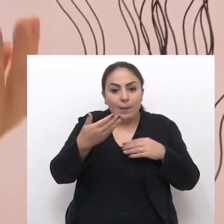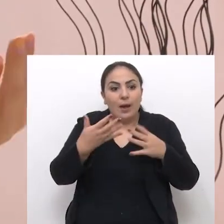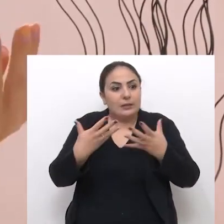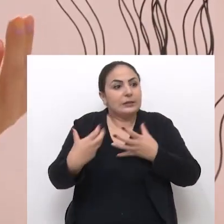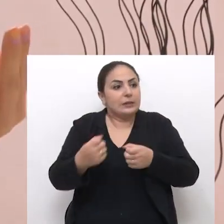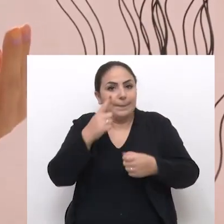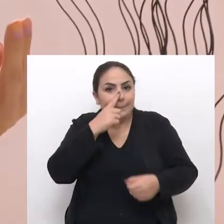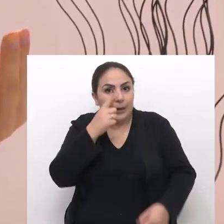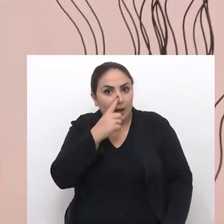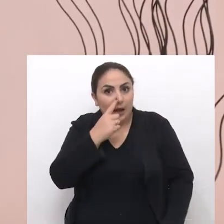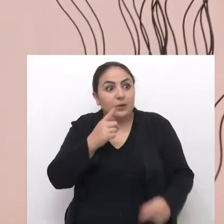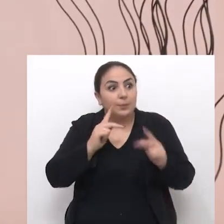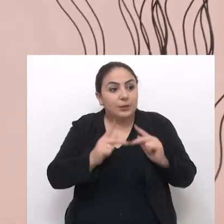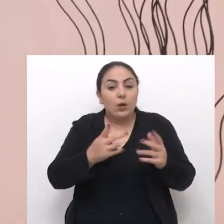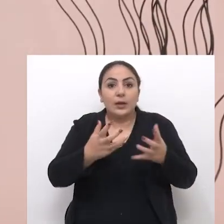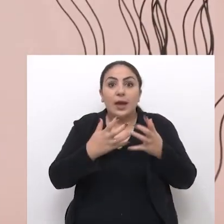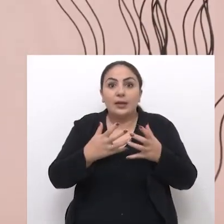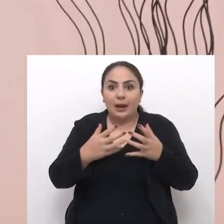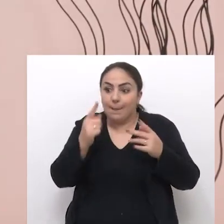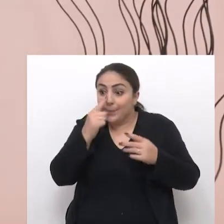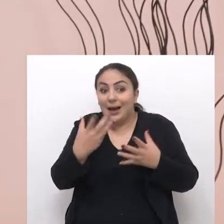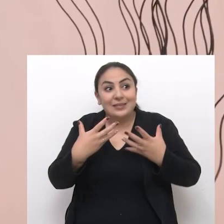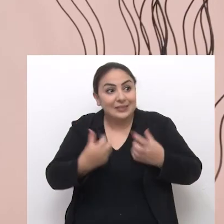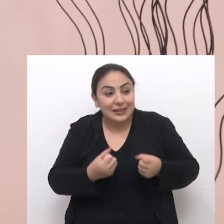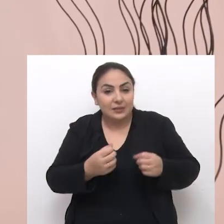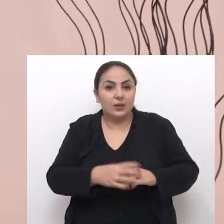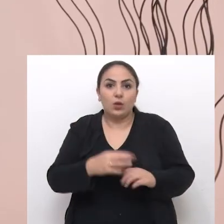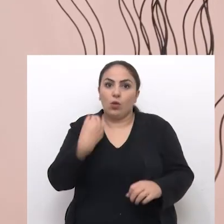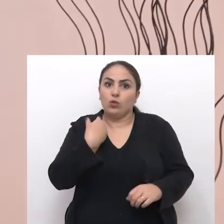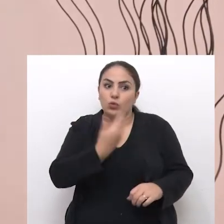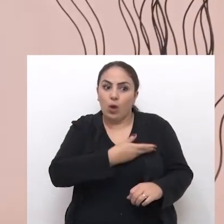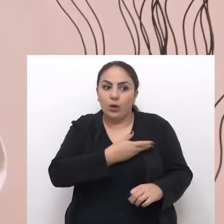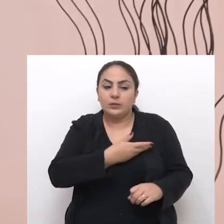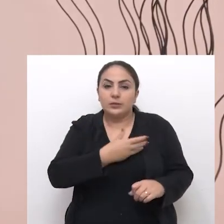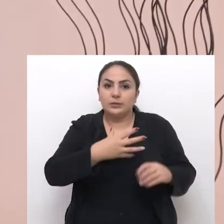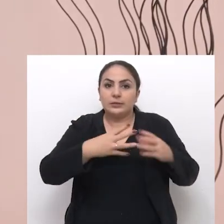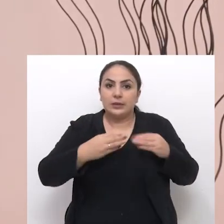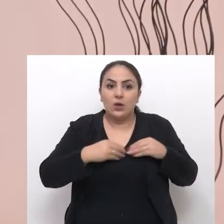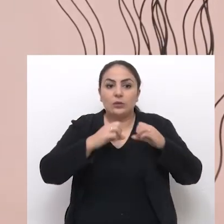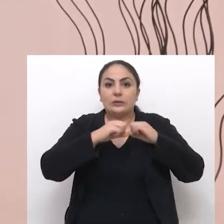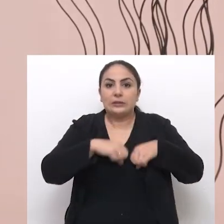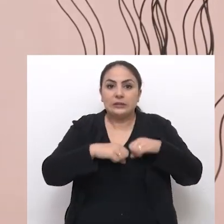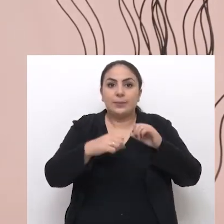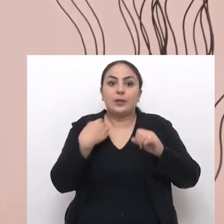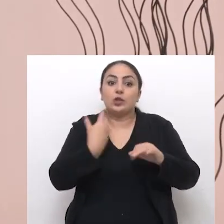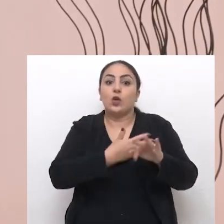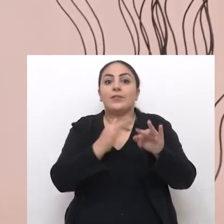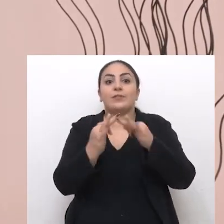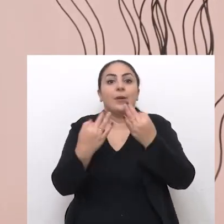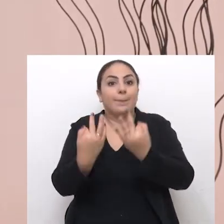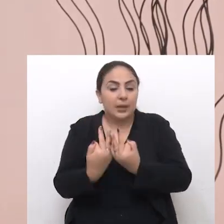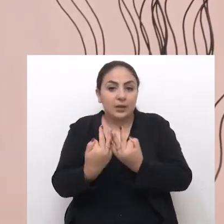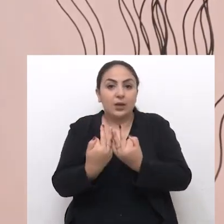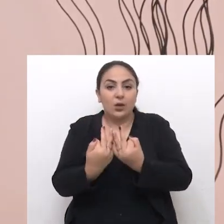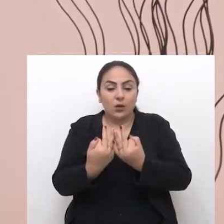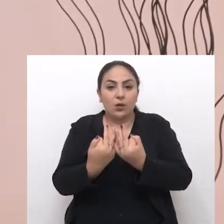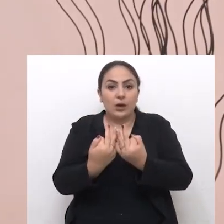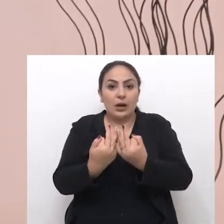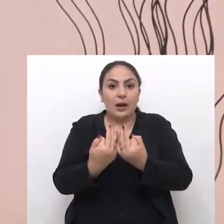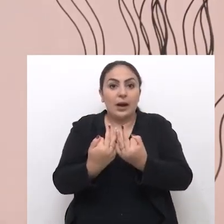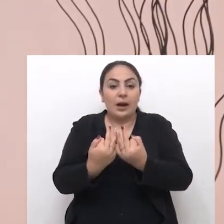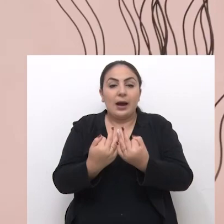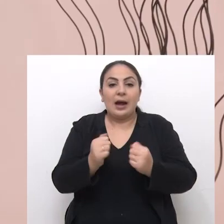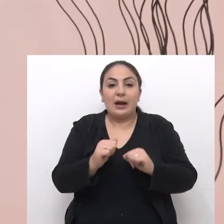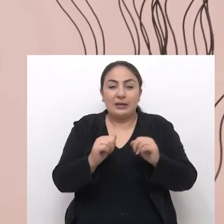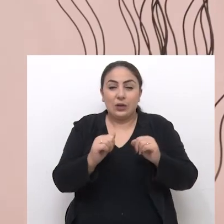aprovação da mãe, as pessoas querem a aprovação da mãe, porque nós pertencemos ao sistema da nossa família. O ser